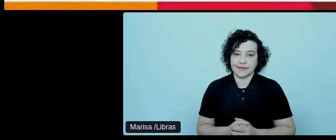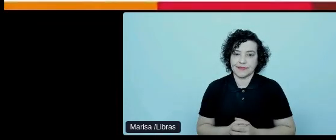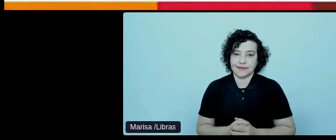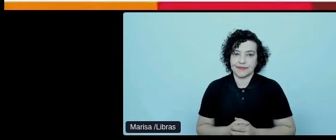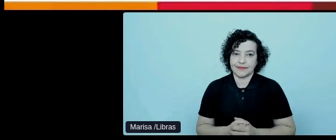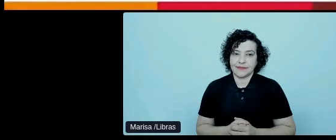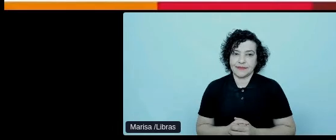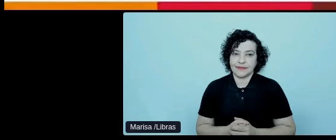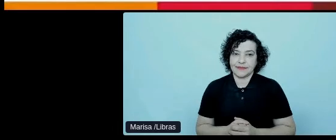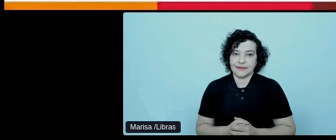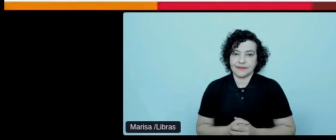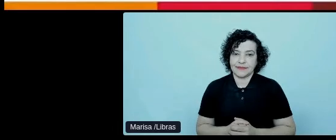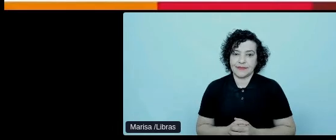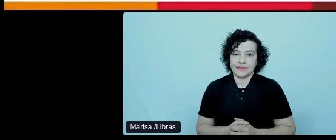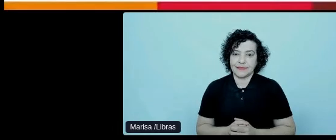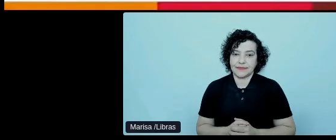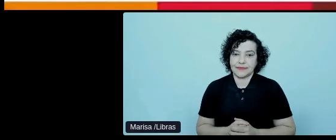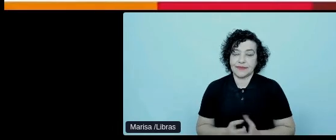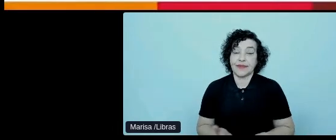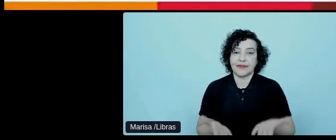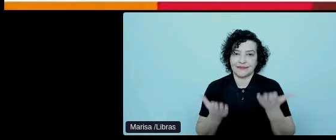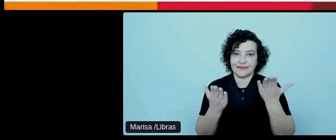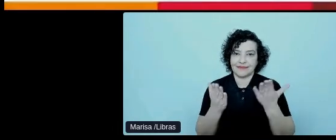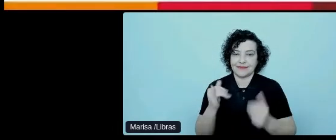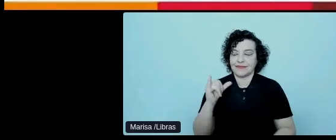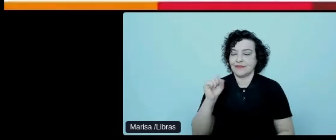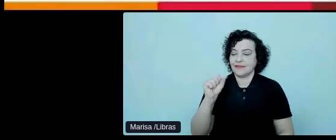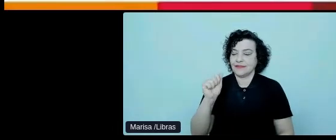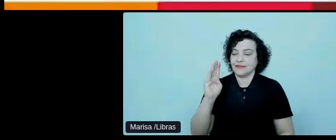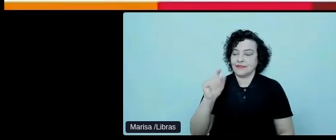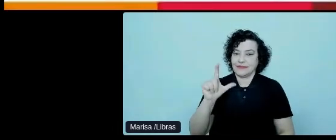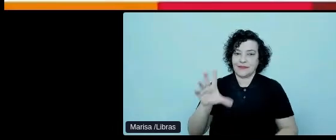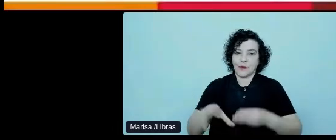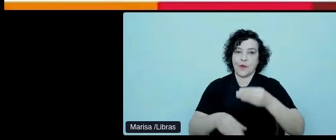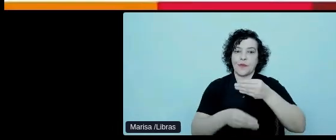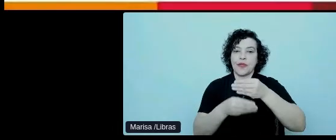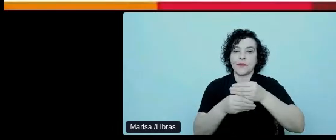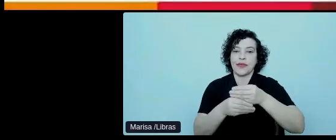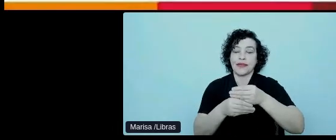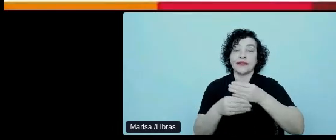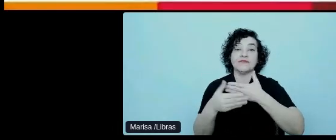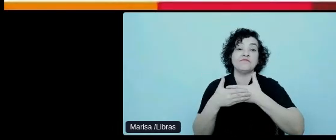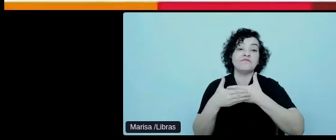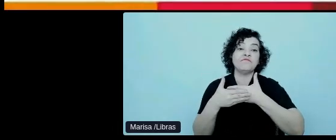E aí, deixo para a tia Isa complementar o que nos espera aí com a WCAG 3.0.